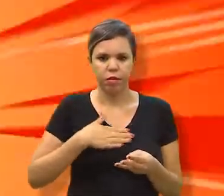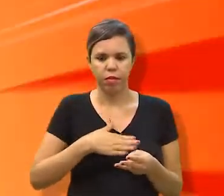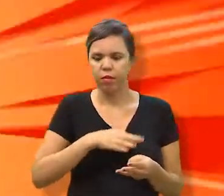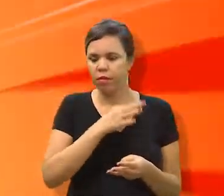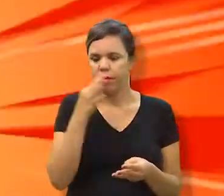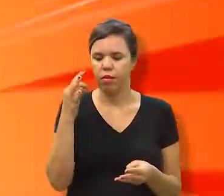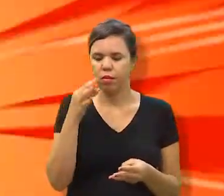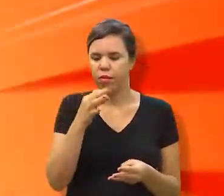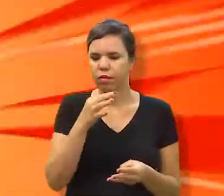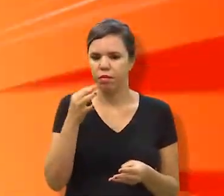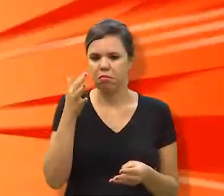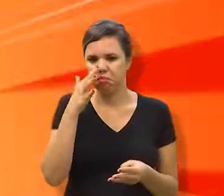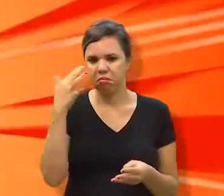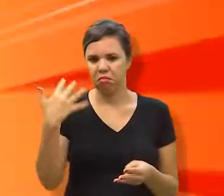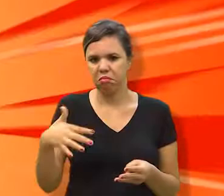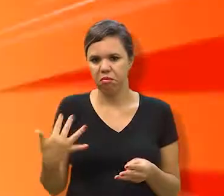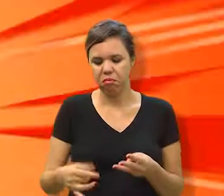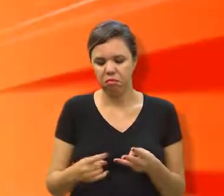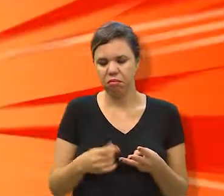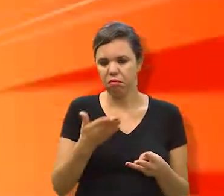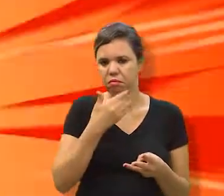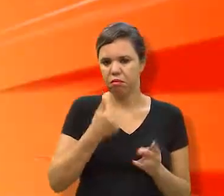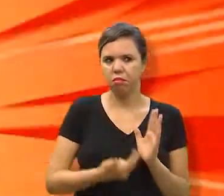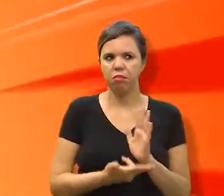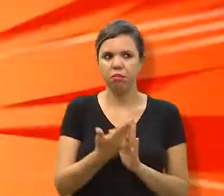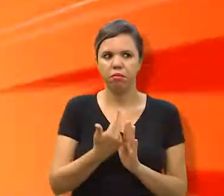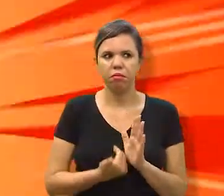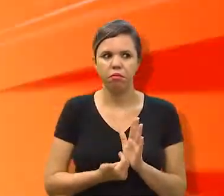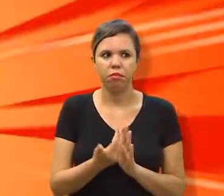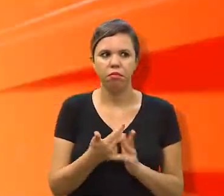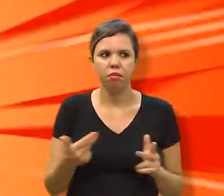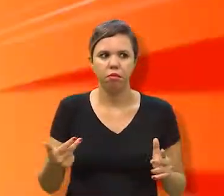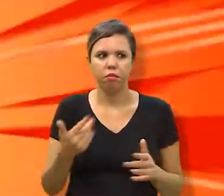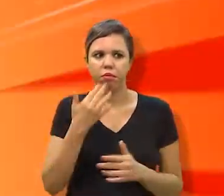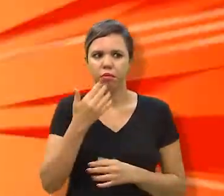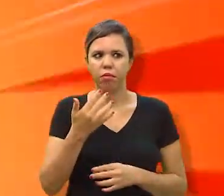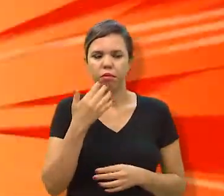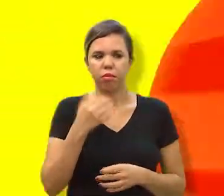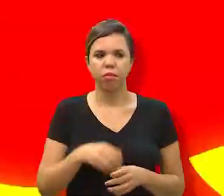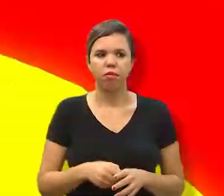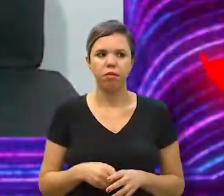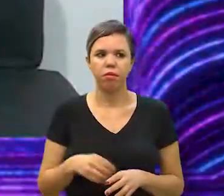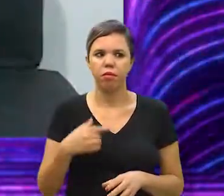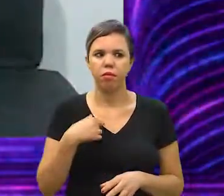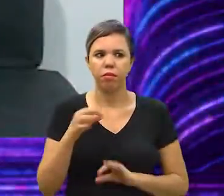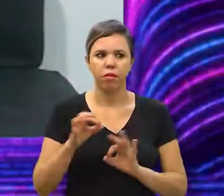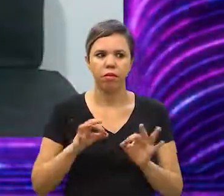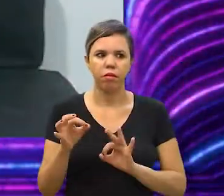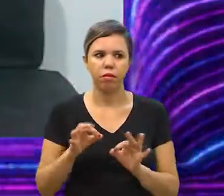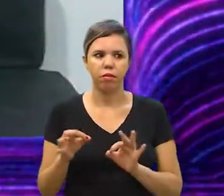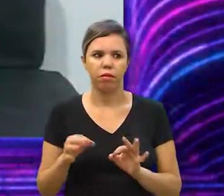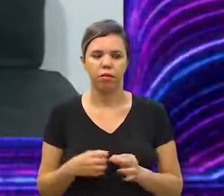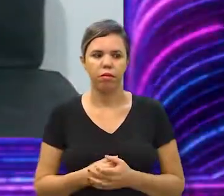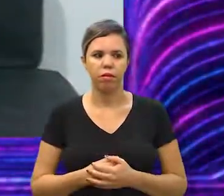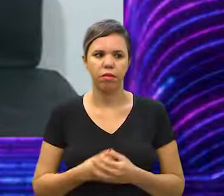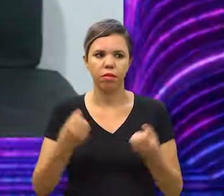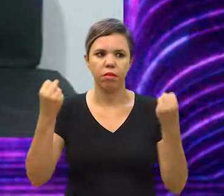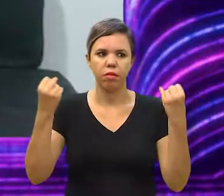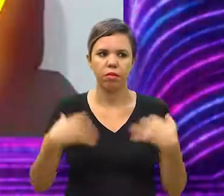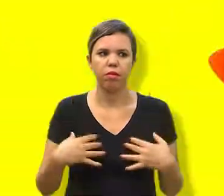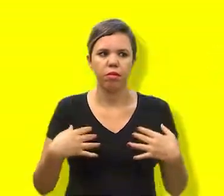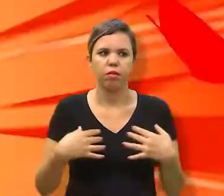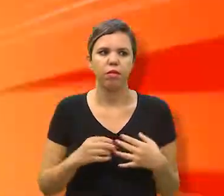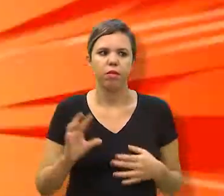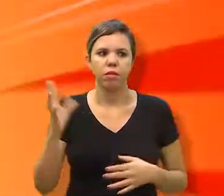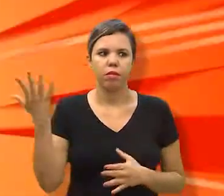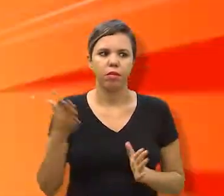Hoje o volume 3... ele tem o nosso melhor desenho, nossas melhores cores, tem um roteiro muito amarradinho, muito bem explicado,